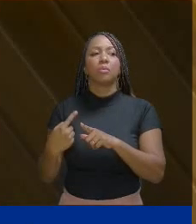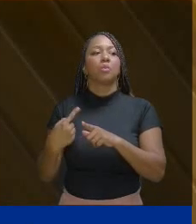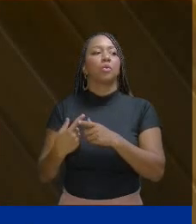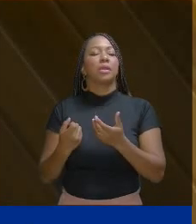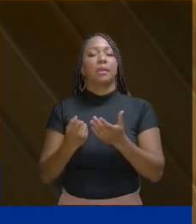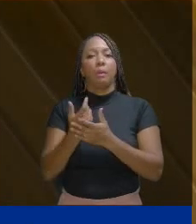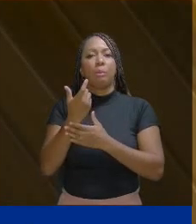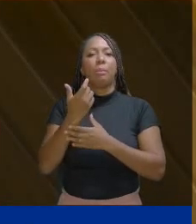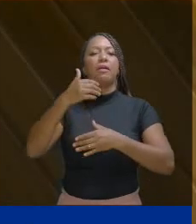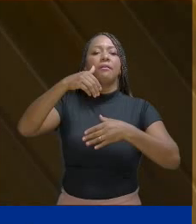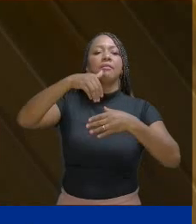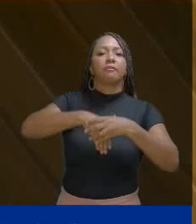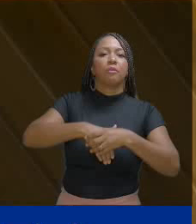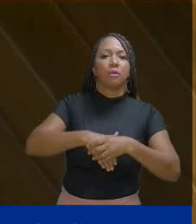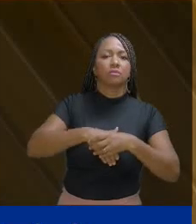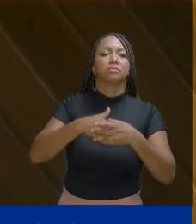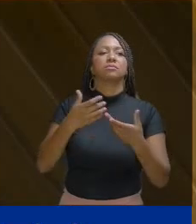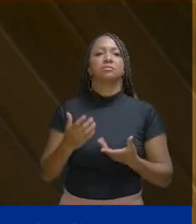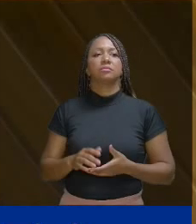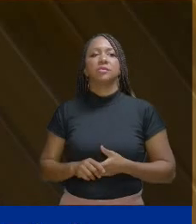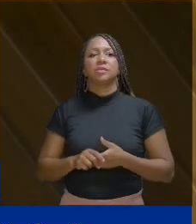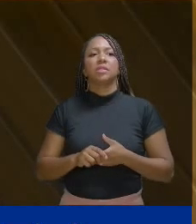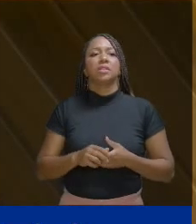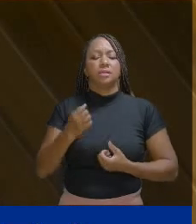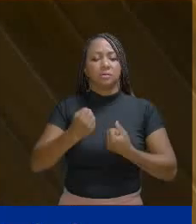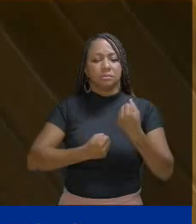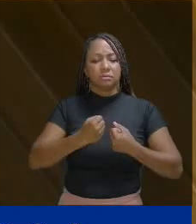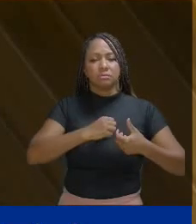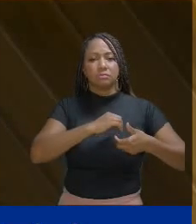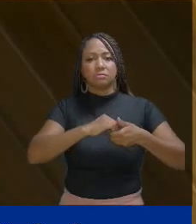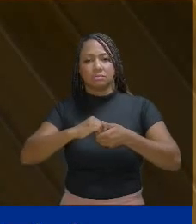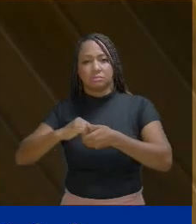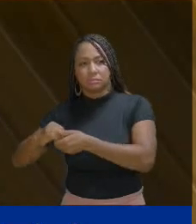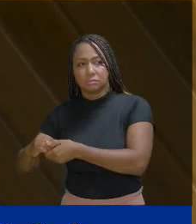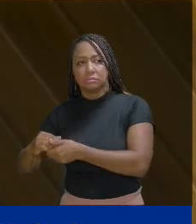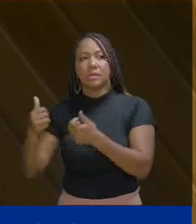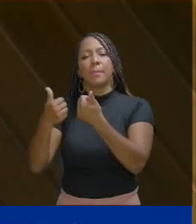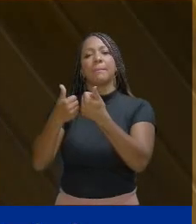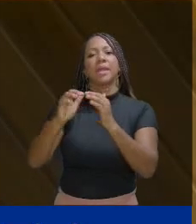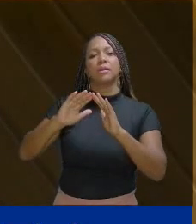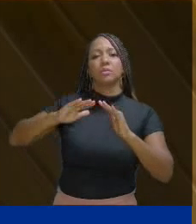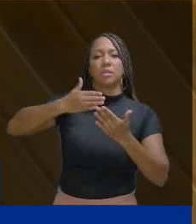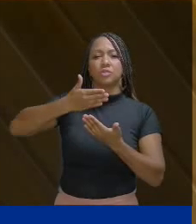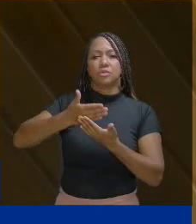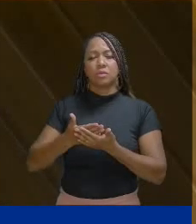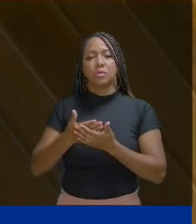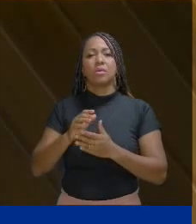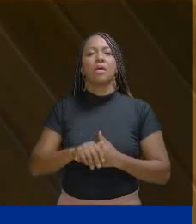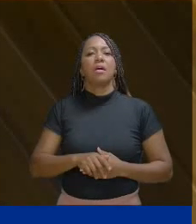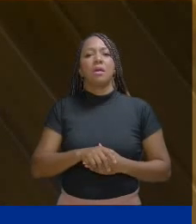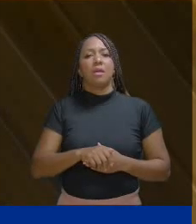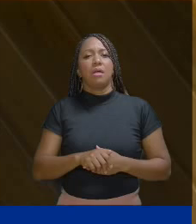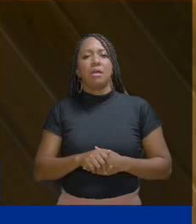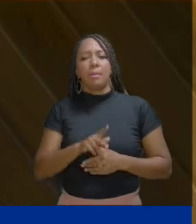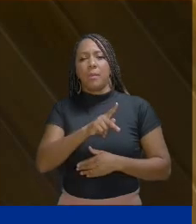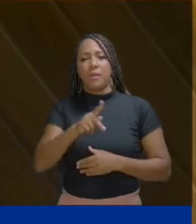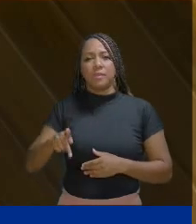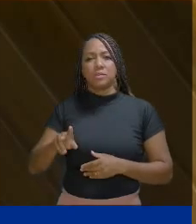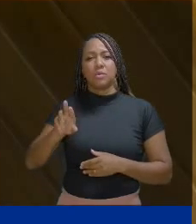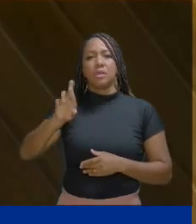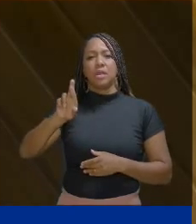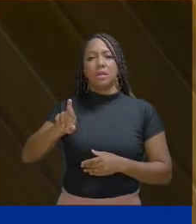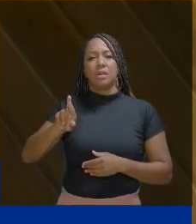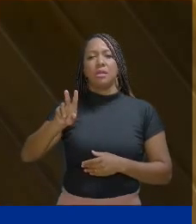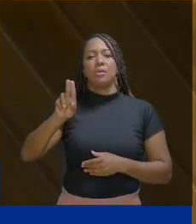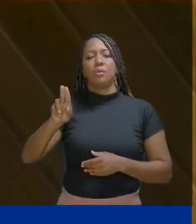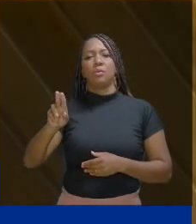consistente em compra de votos e transporte de eleitores às proximidades da Escola Estadual Professora Ruth de Almeida Bezerra.